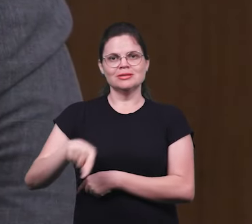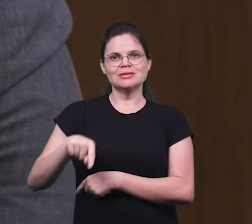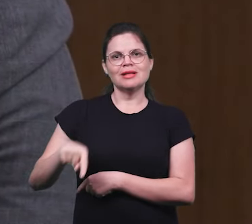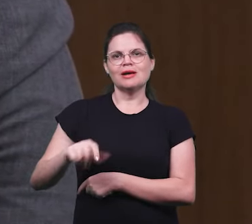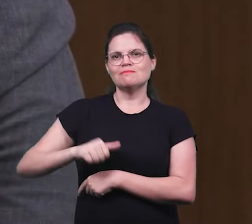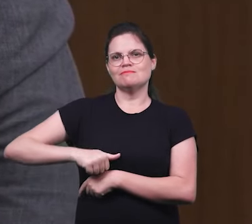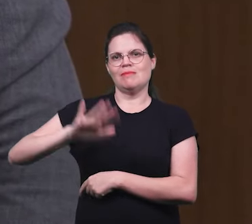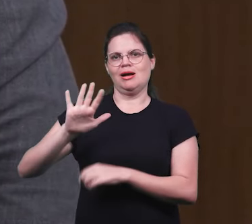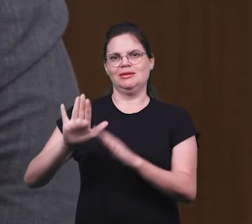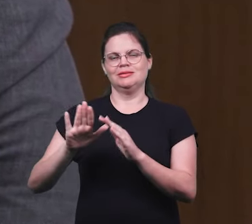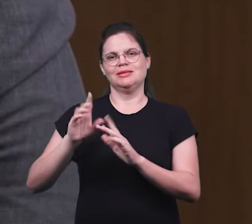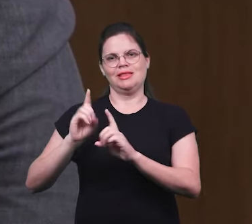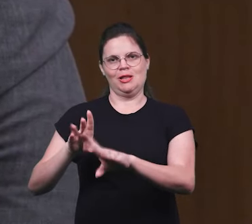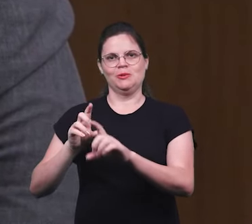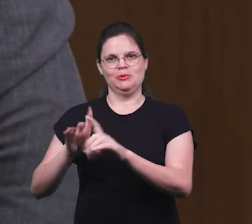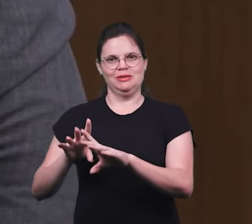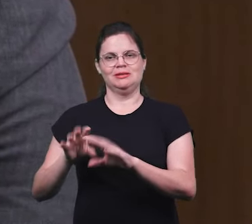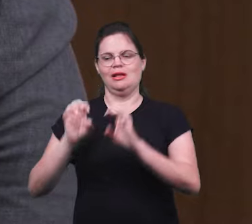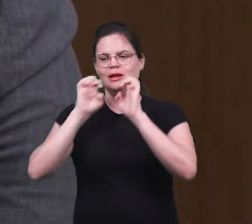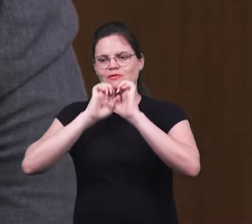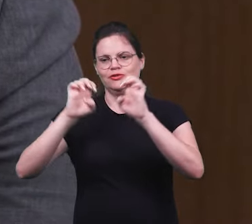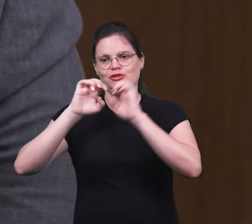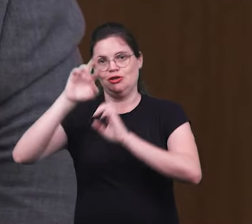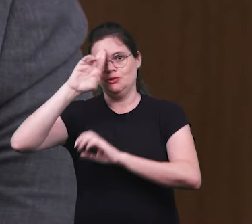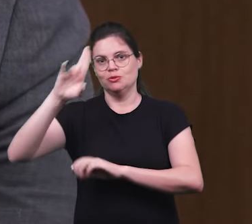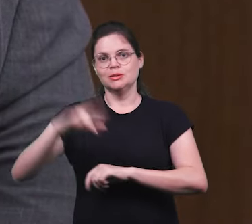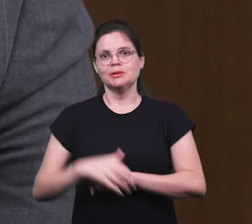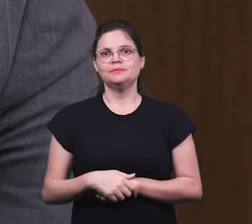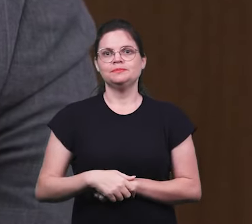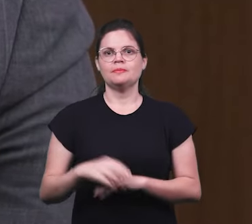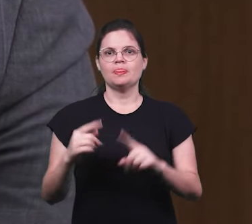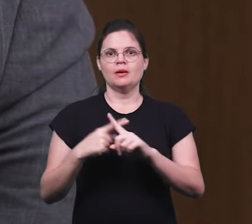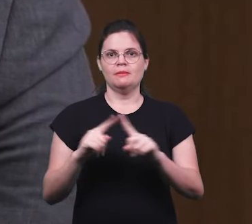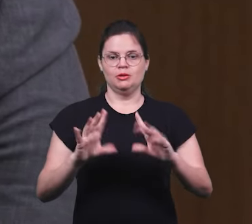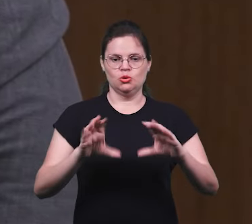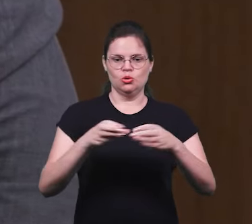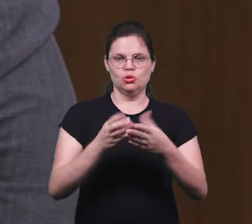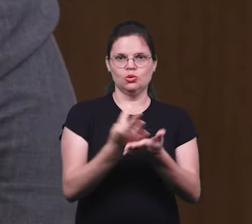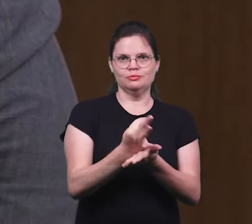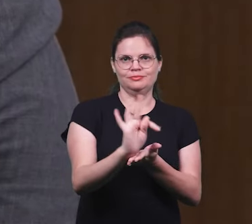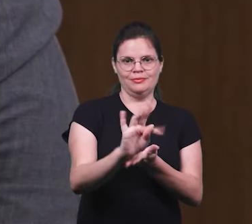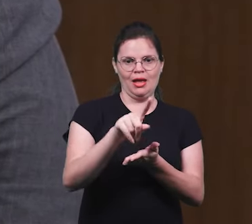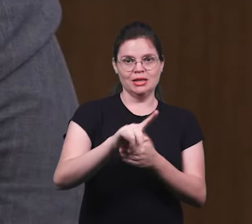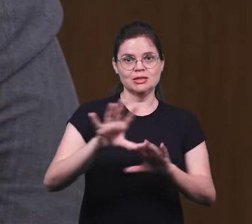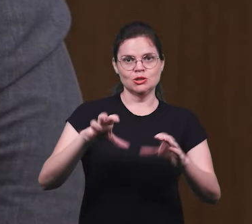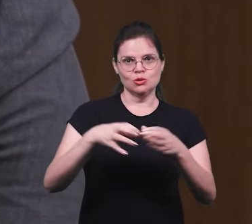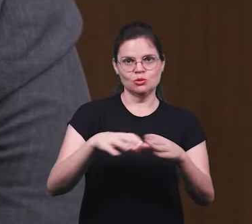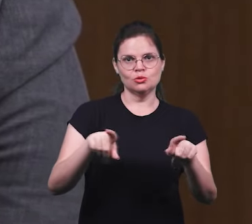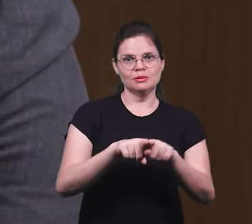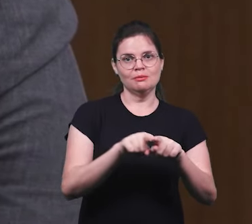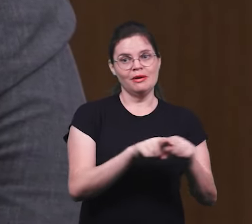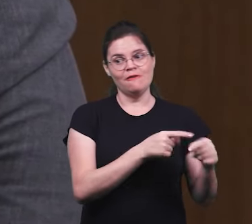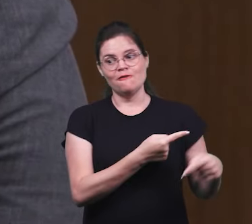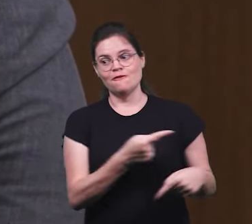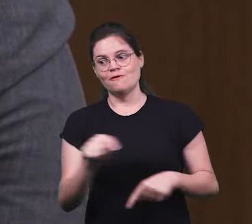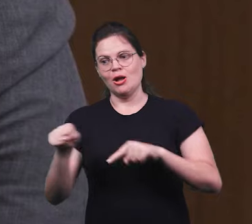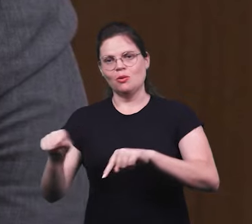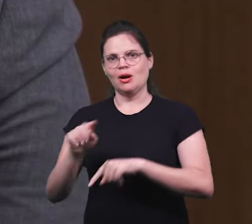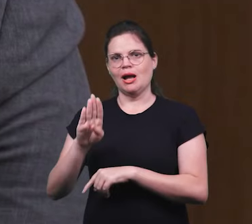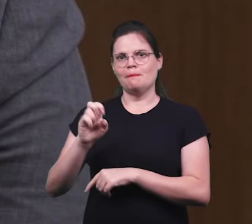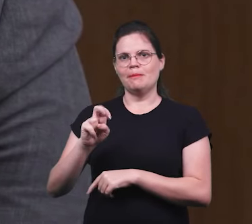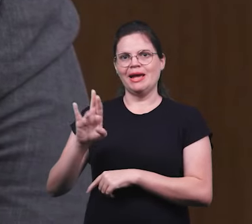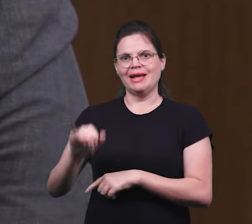Os judeus. Agora, o que vai acontecer? Aquele grupo de Tessalônica vai também até Bereia, trazendo dificuldades para